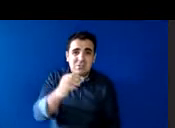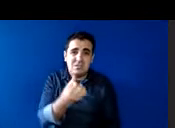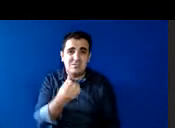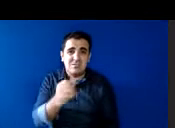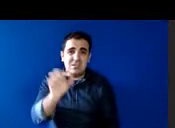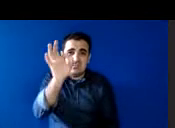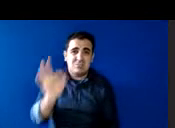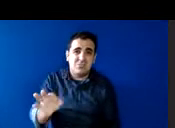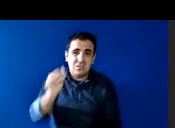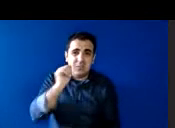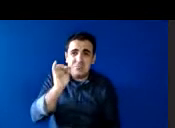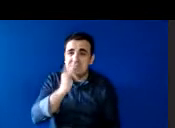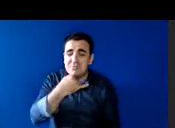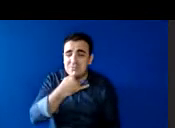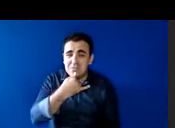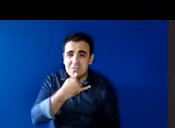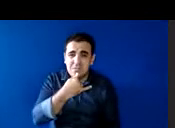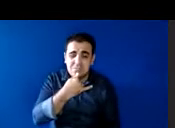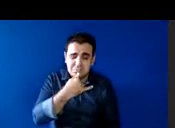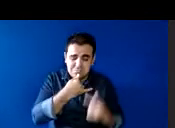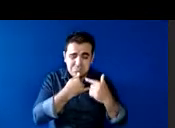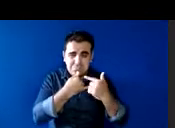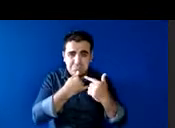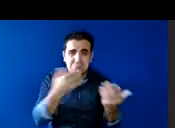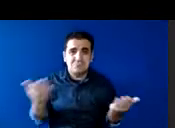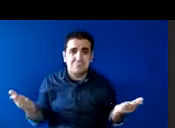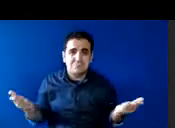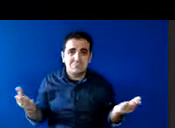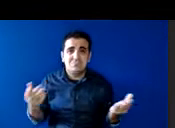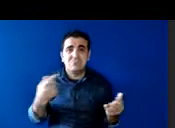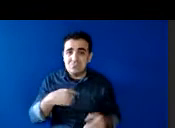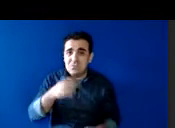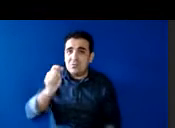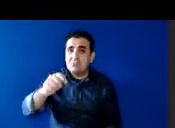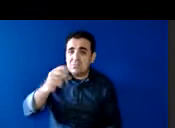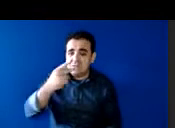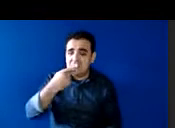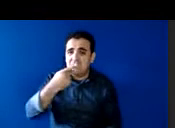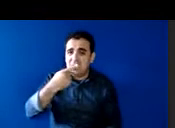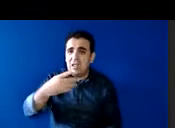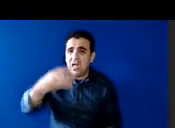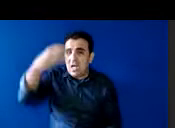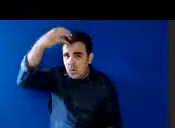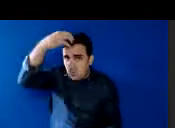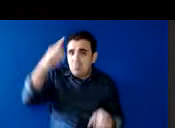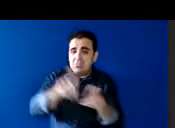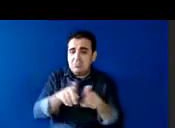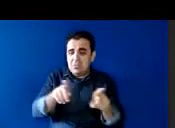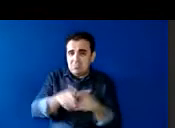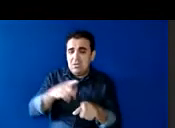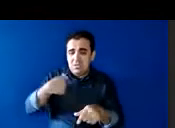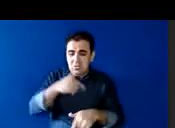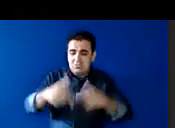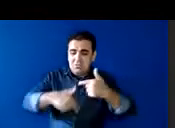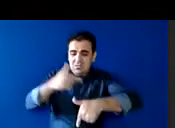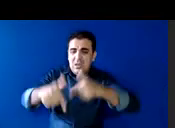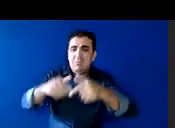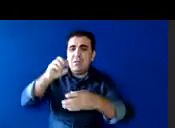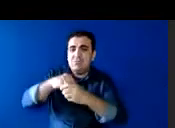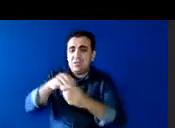mulheres insatisfeitas, tá? Nós temos que colocar o meia-culpa. Nós, serviços de saúde, nós